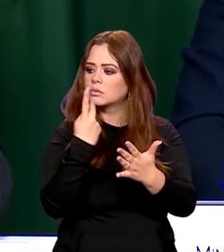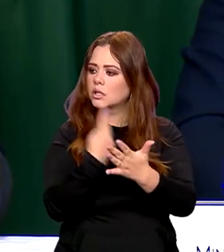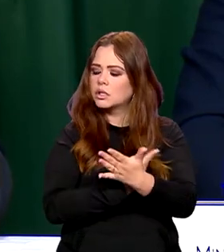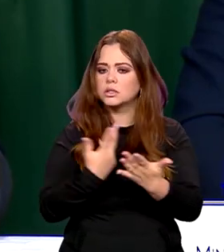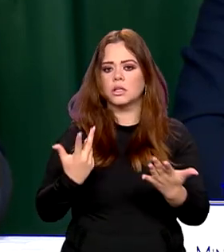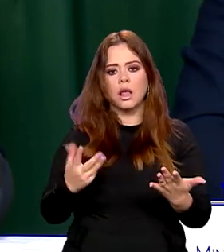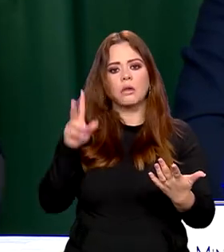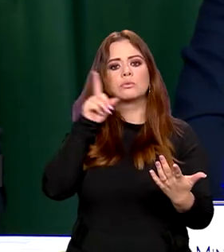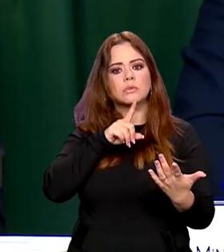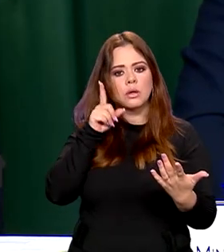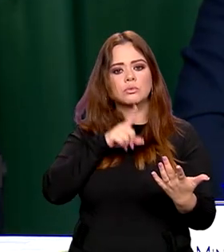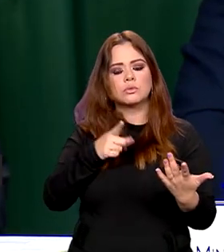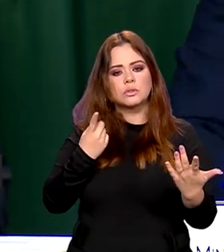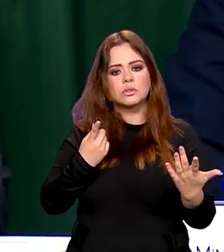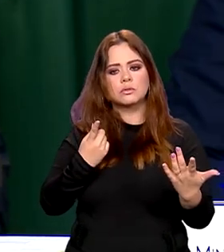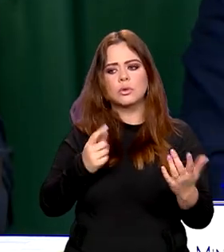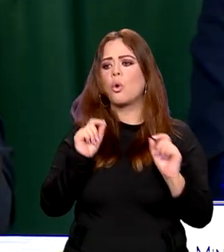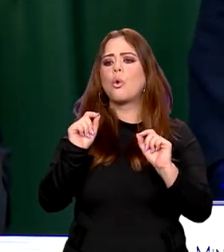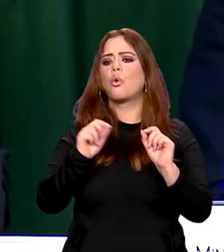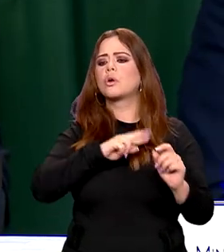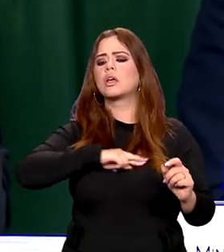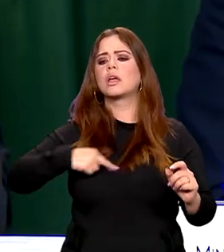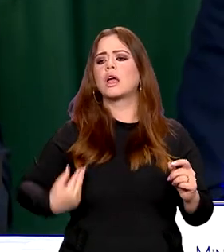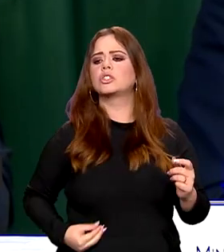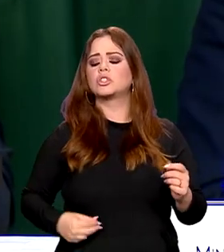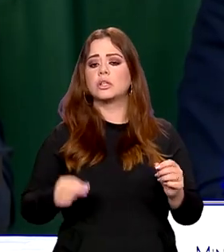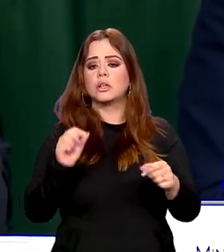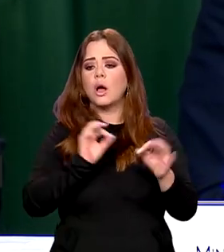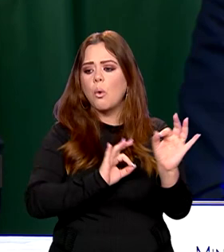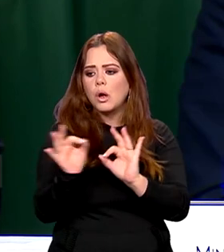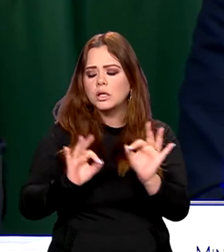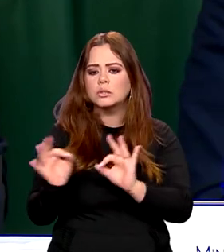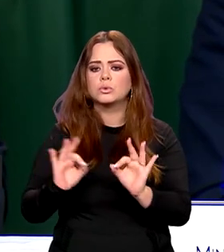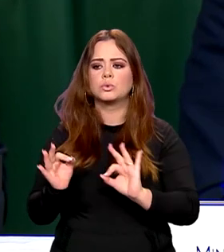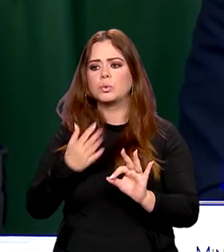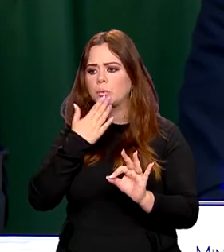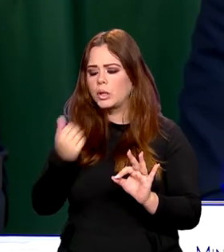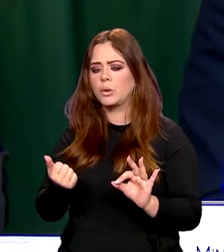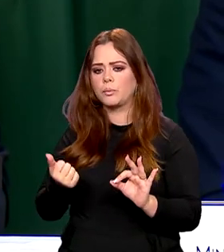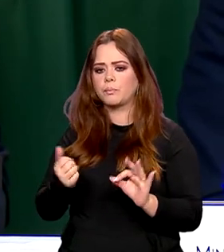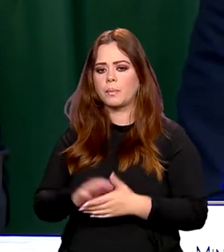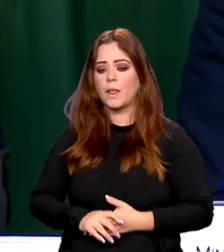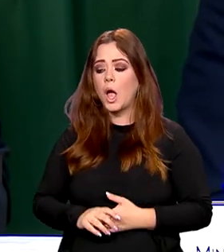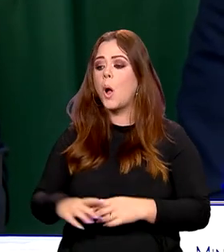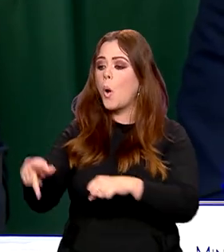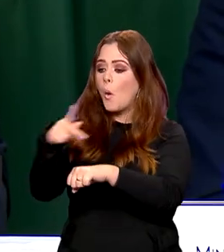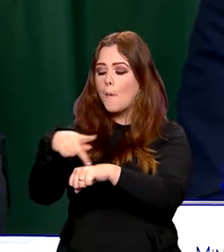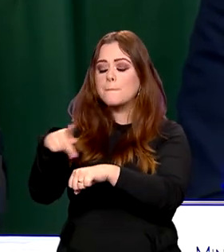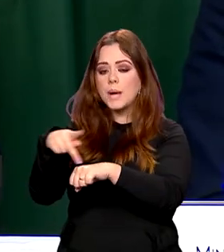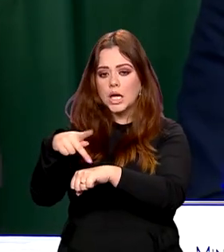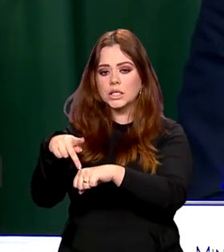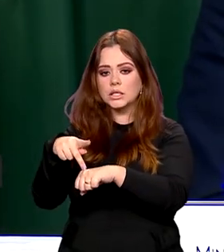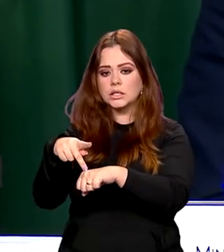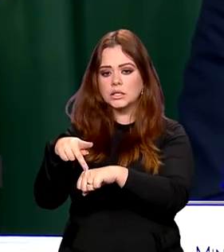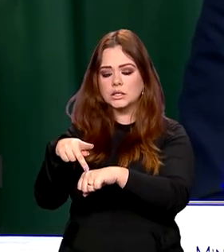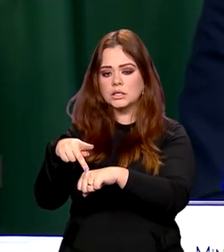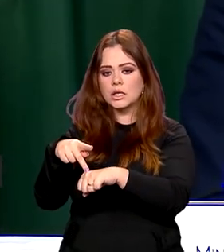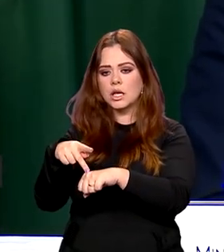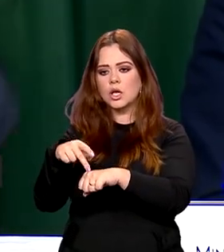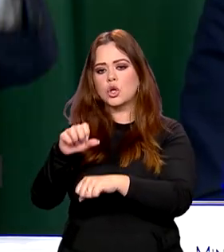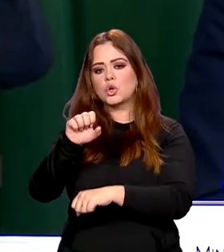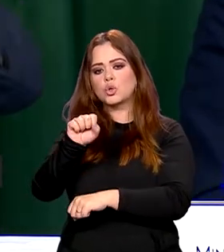Unidos. O que, que a China fez de novidade? Um país socialista se